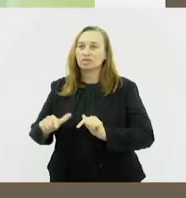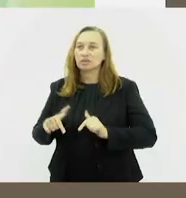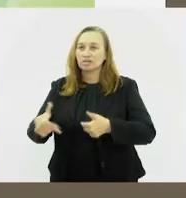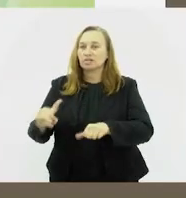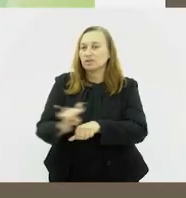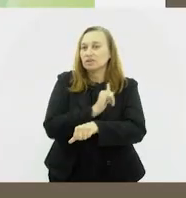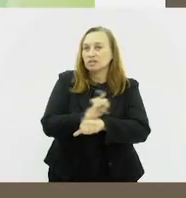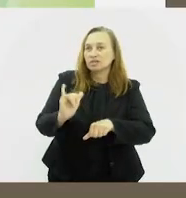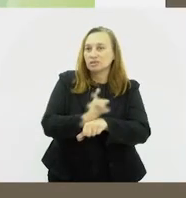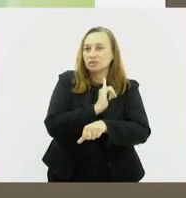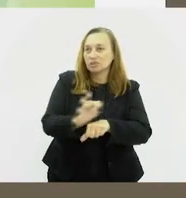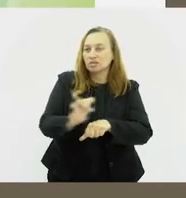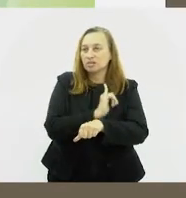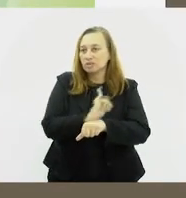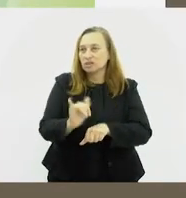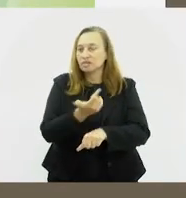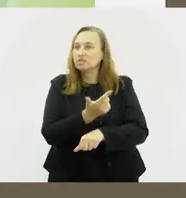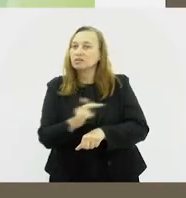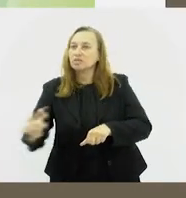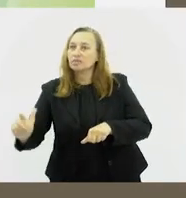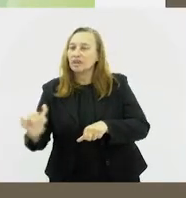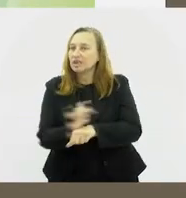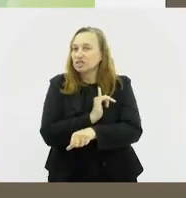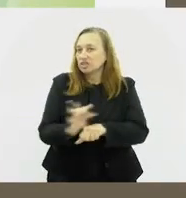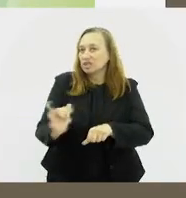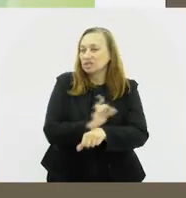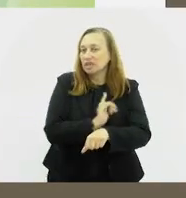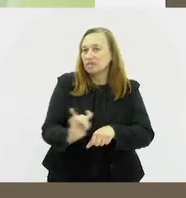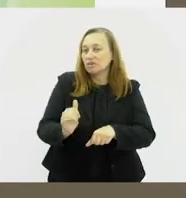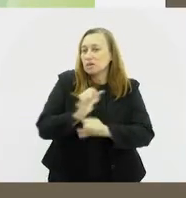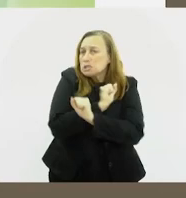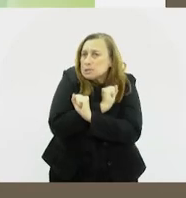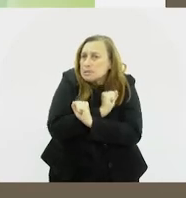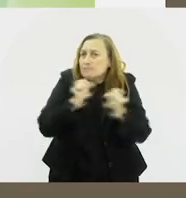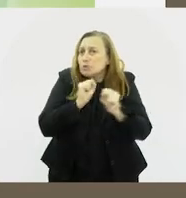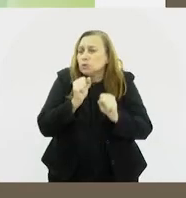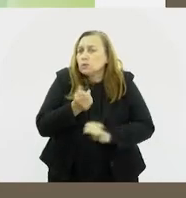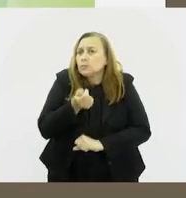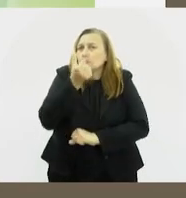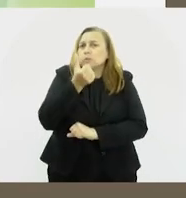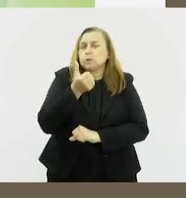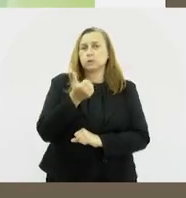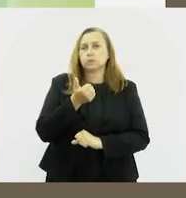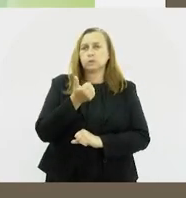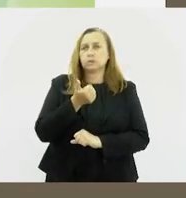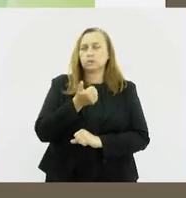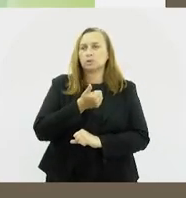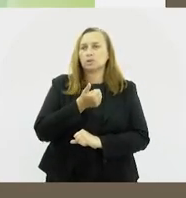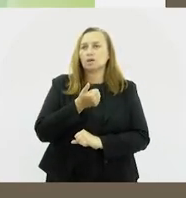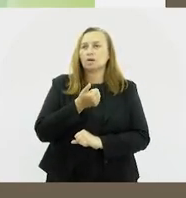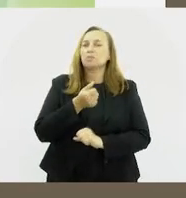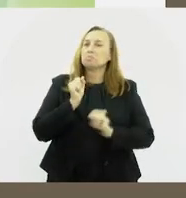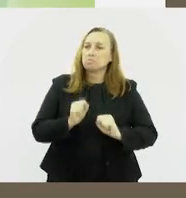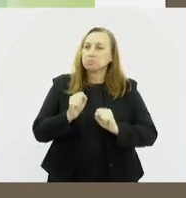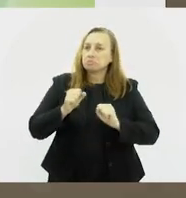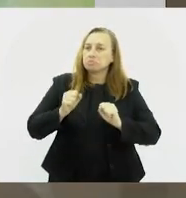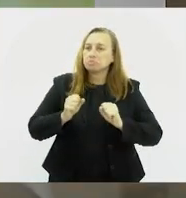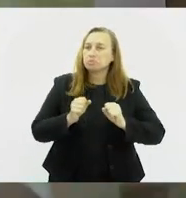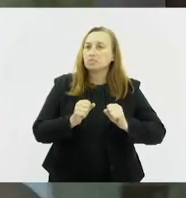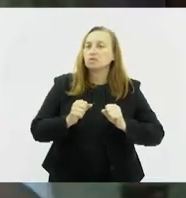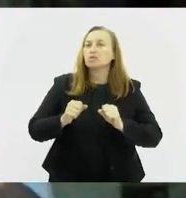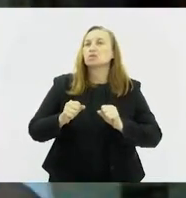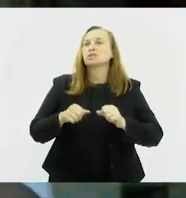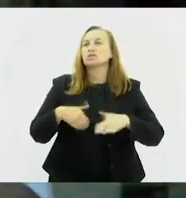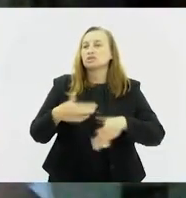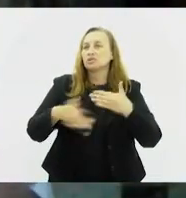articuladas, porque sem essa articulação é quase impossível que a gente possa caminhar, William. Então, vocês